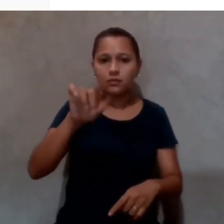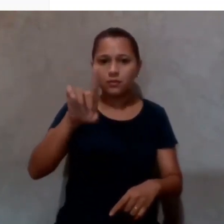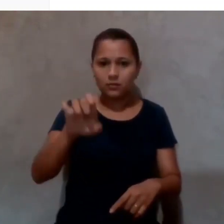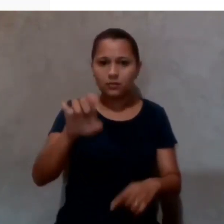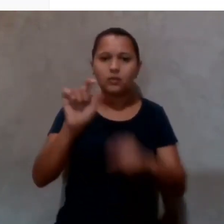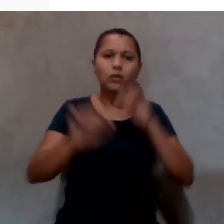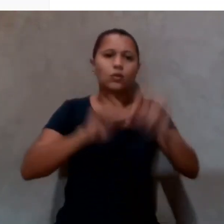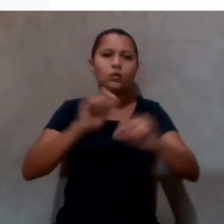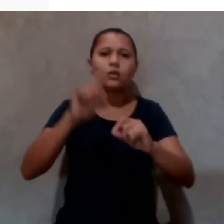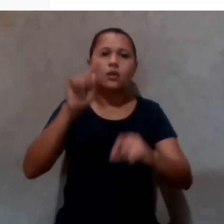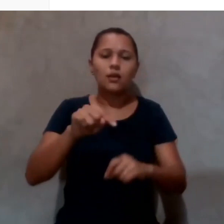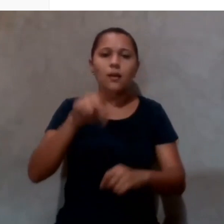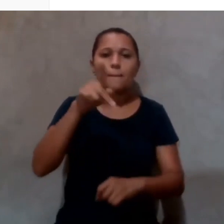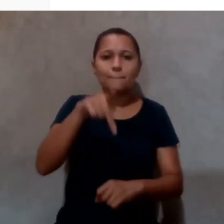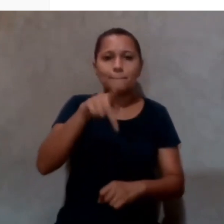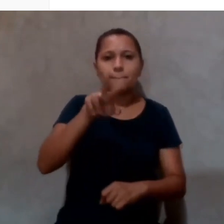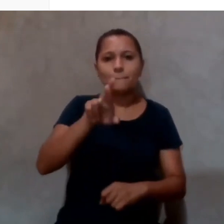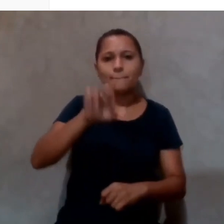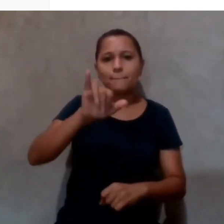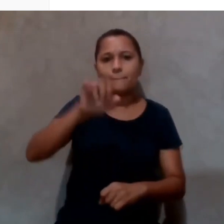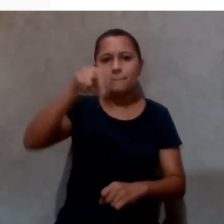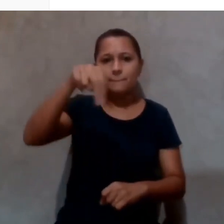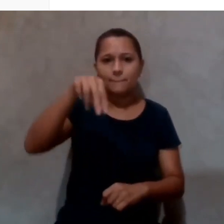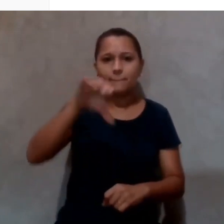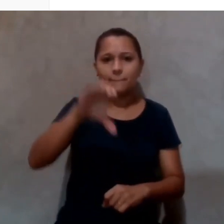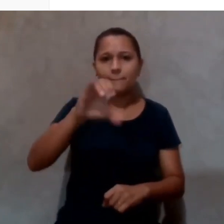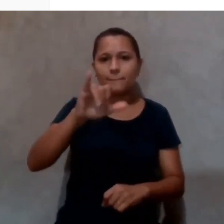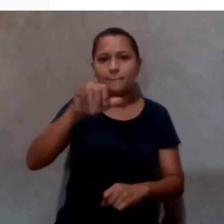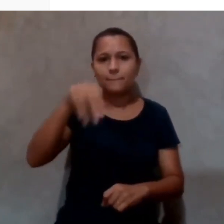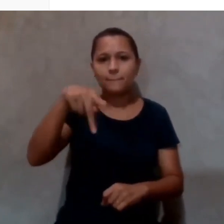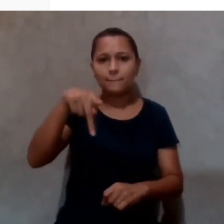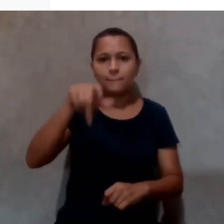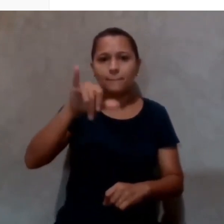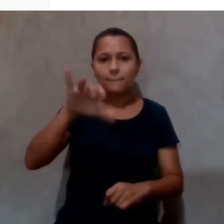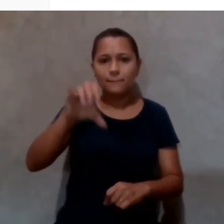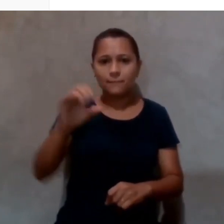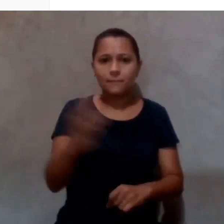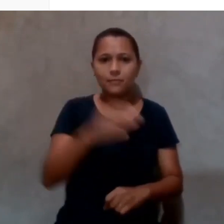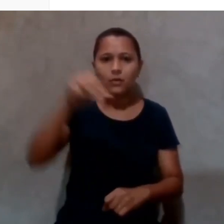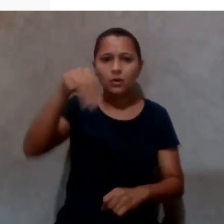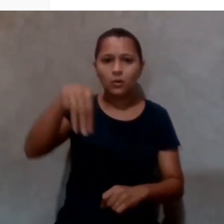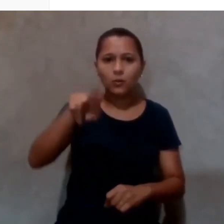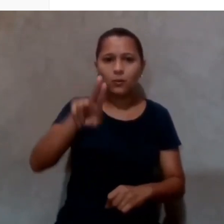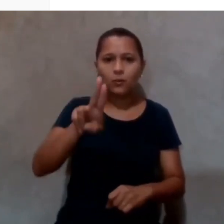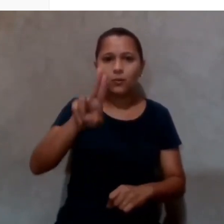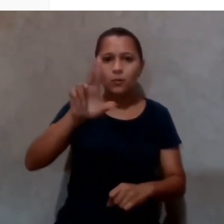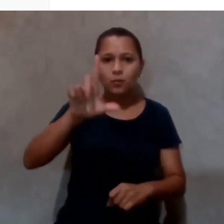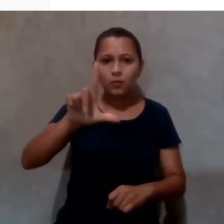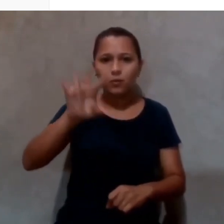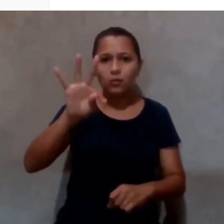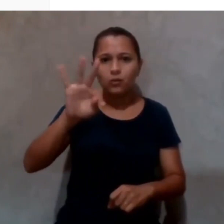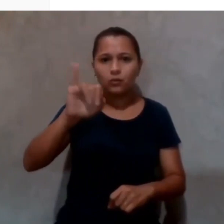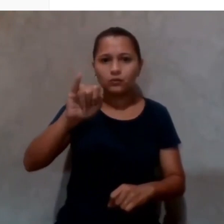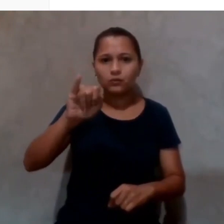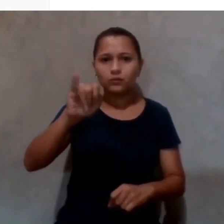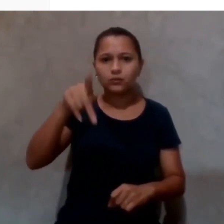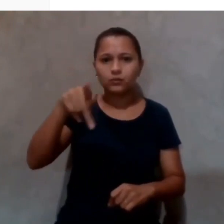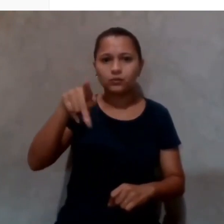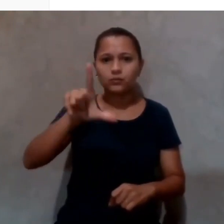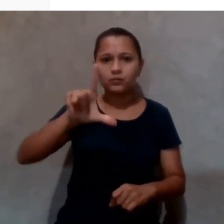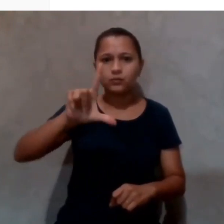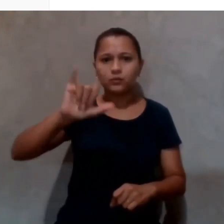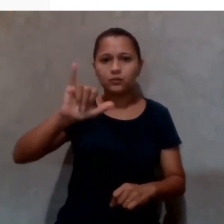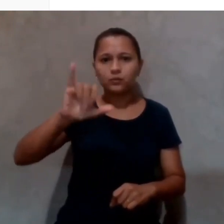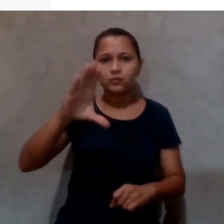princípio? Bem, esse princípio nos diz que se um acontecimento pode ocorrer de várias etapas sucessivas e independentes, e cada etapa